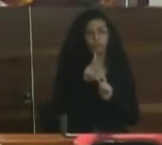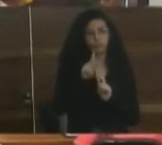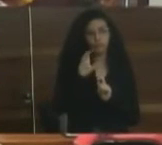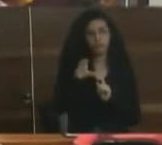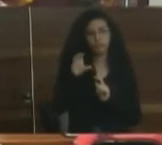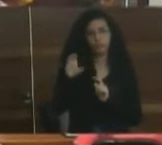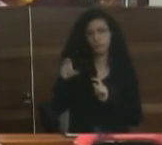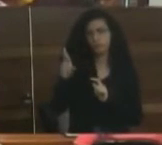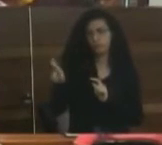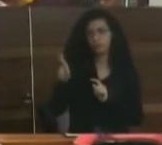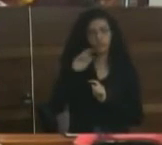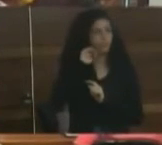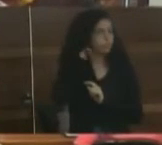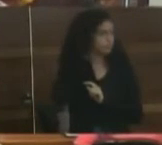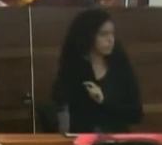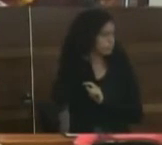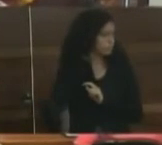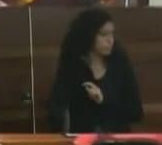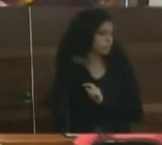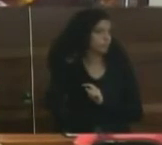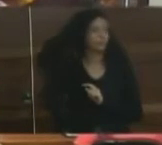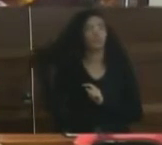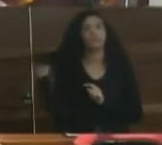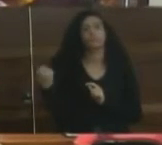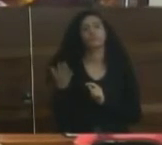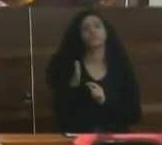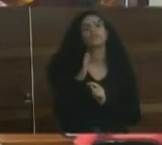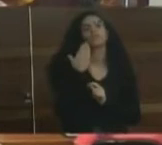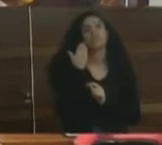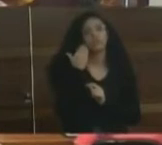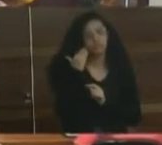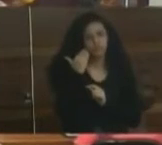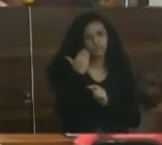a cada um